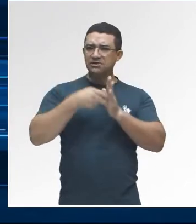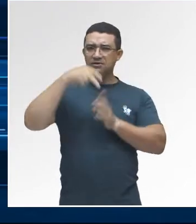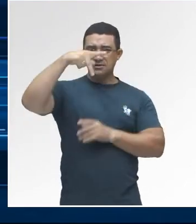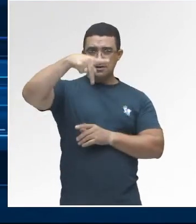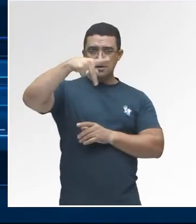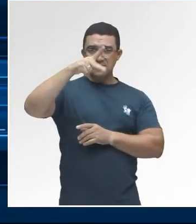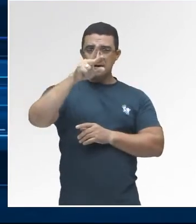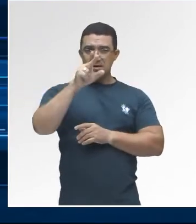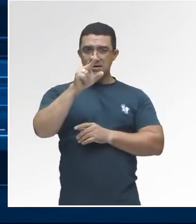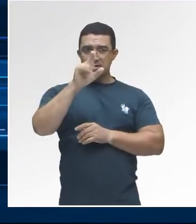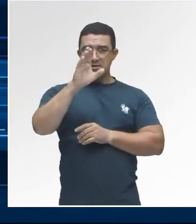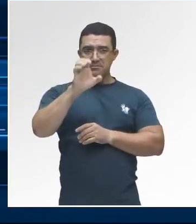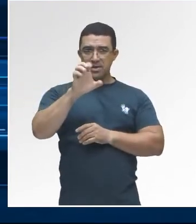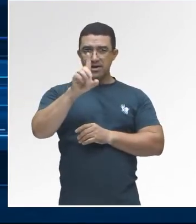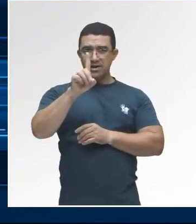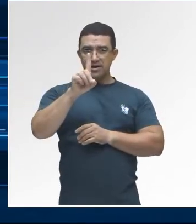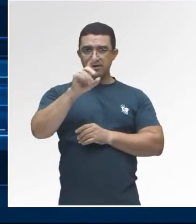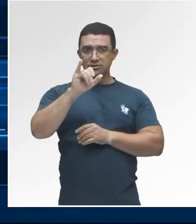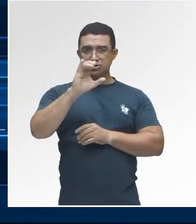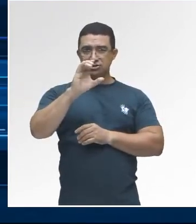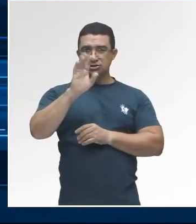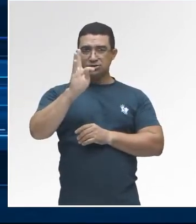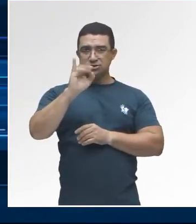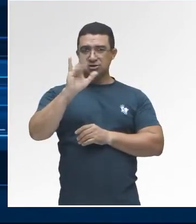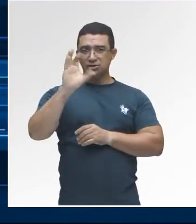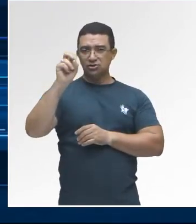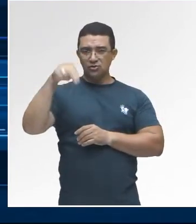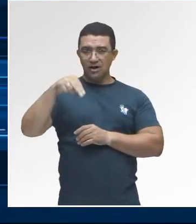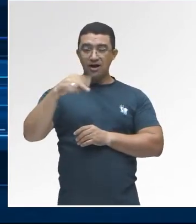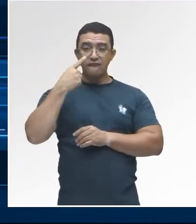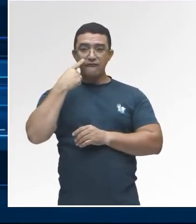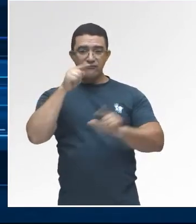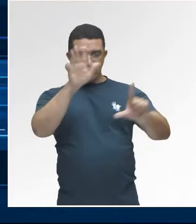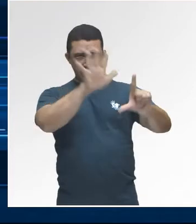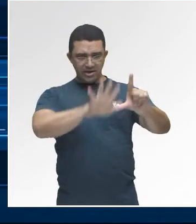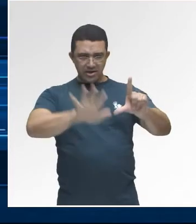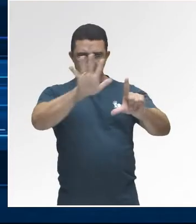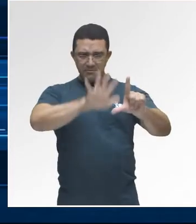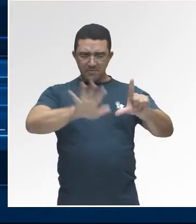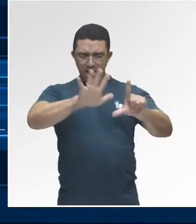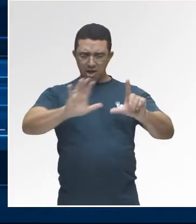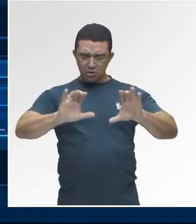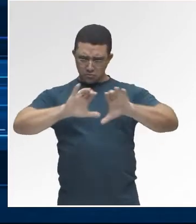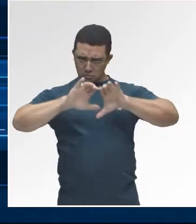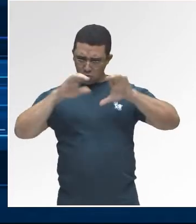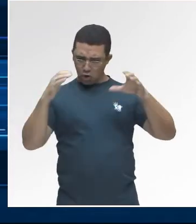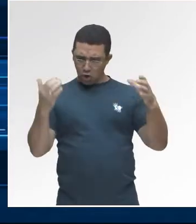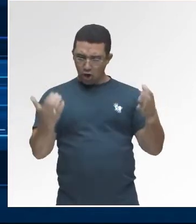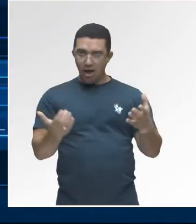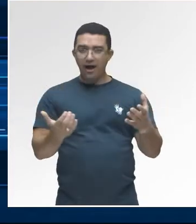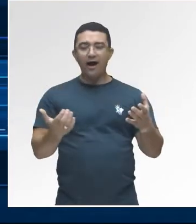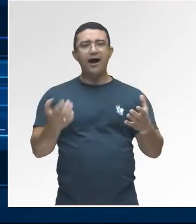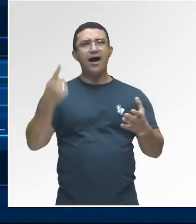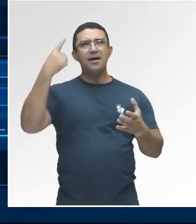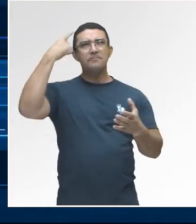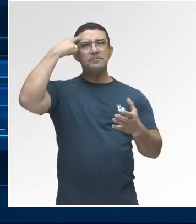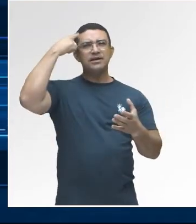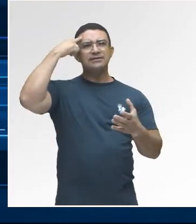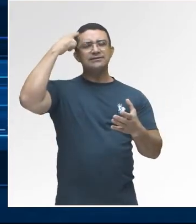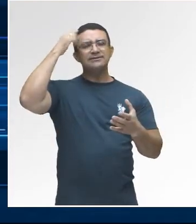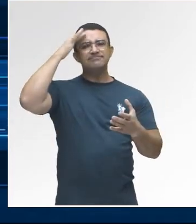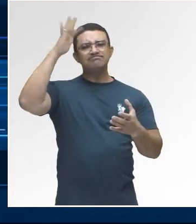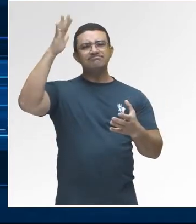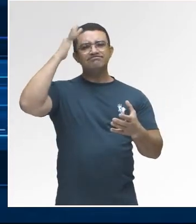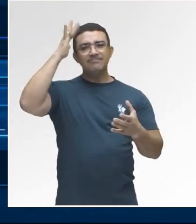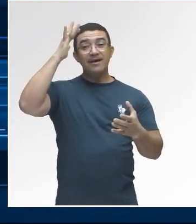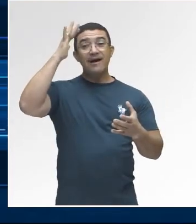um texto com essa imagem aqui de uma cigana com uma bola de cristal tentando adivinhar algo, você diz, ah, esse texto